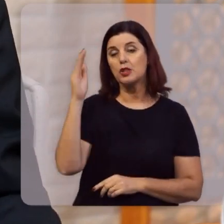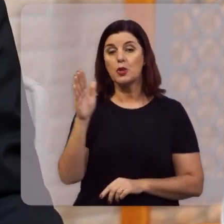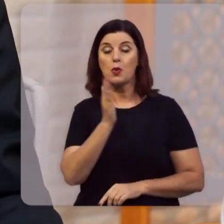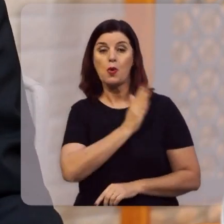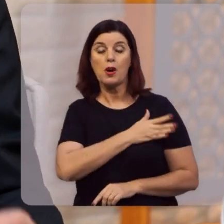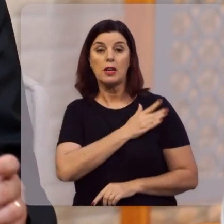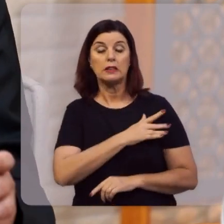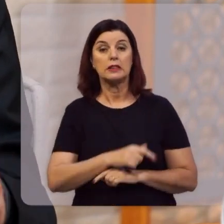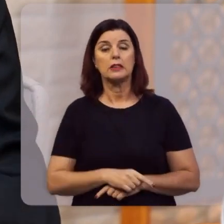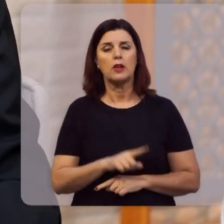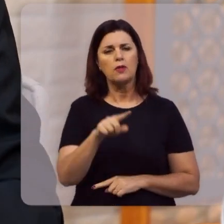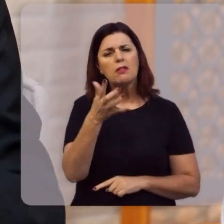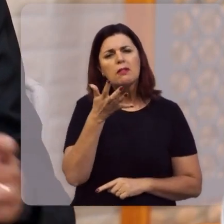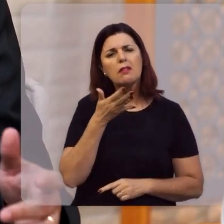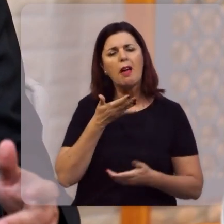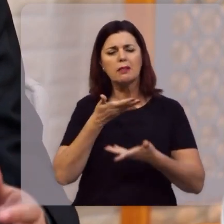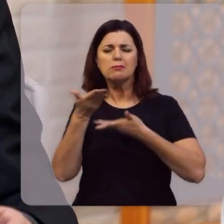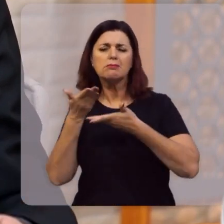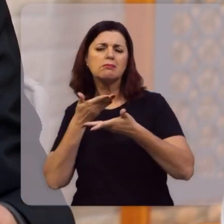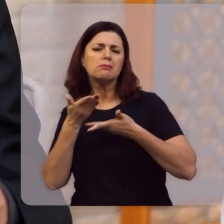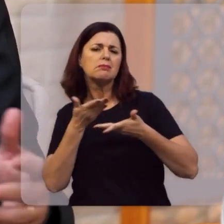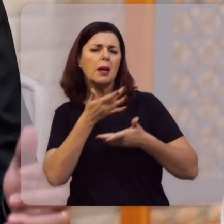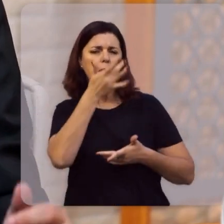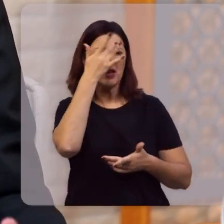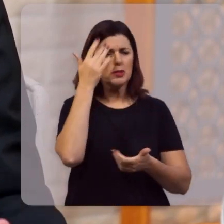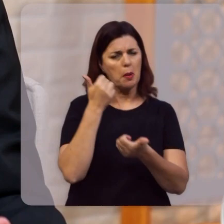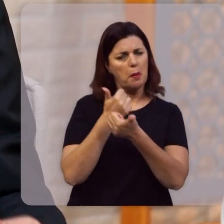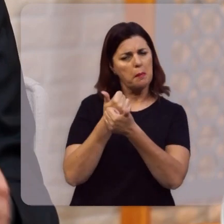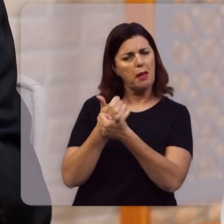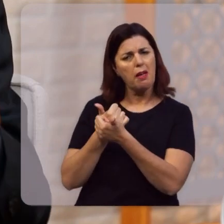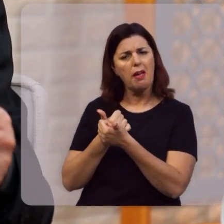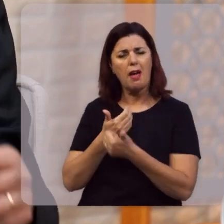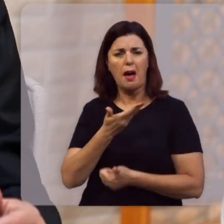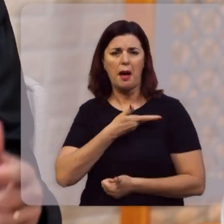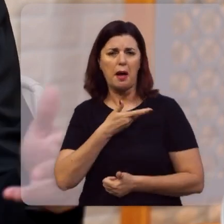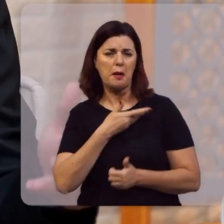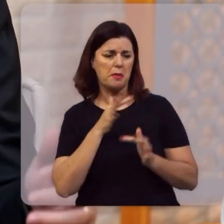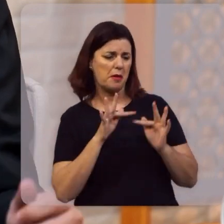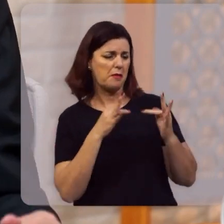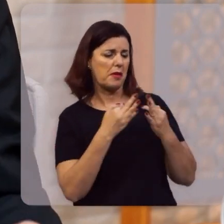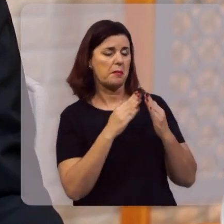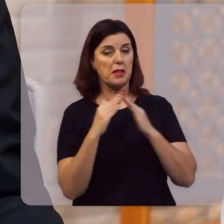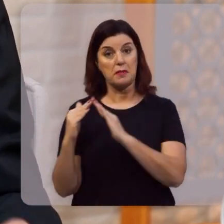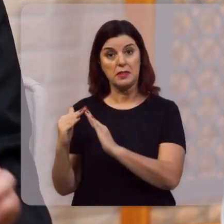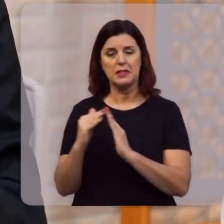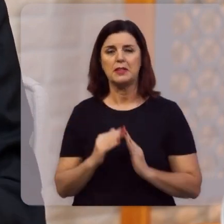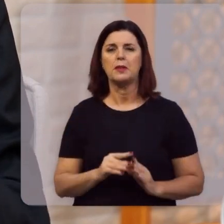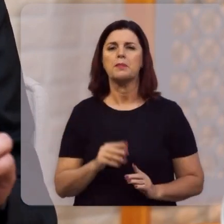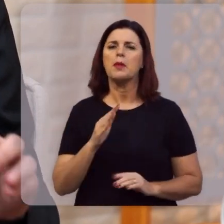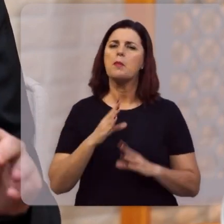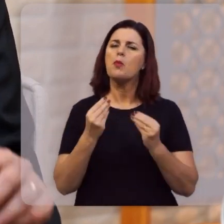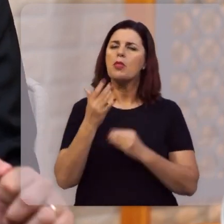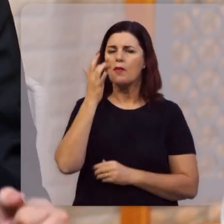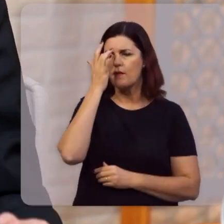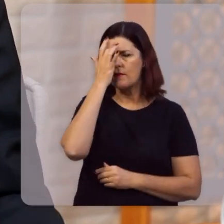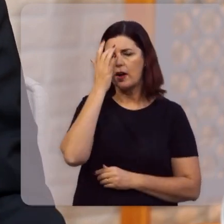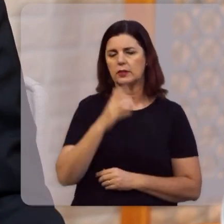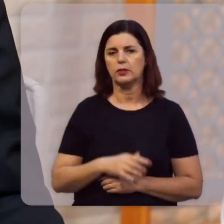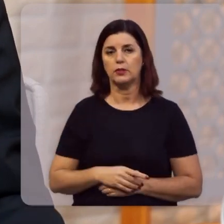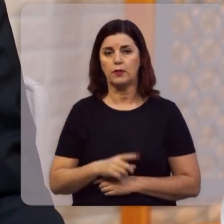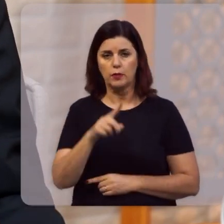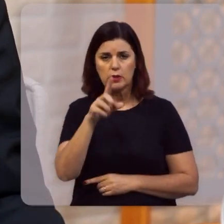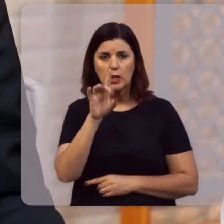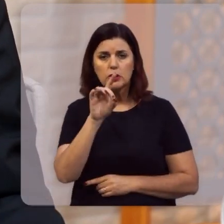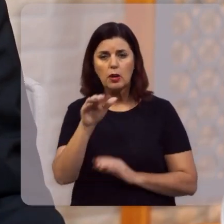ao coração, e você quer compartilhar com pessoas próximas a você, seus amigos, vizinhos e parentes, é muito fácil de fazer